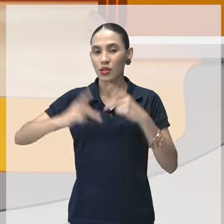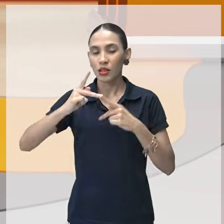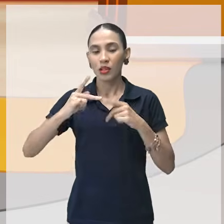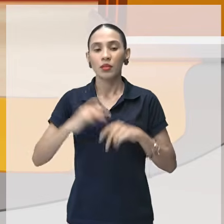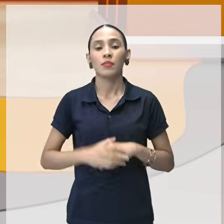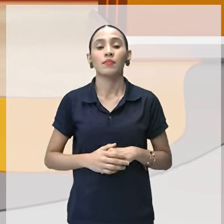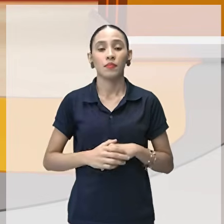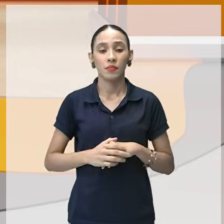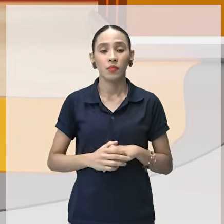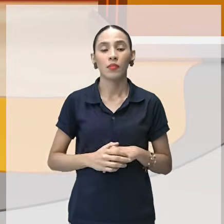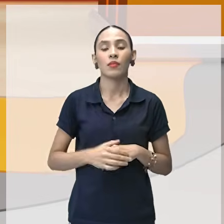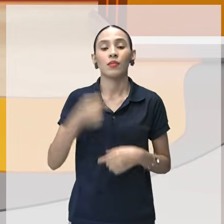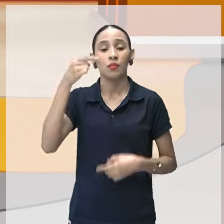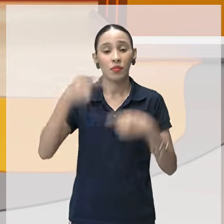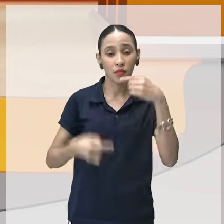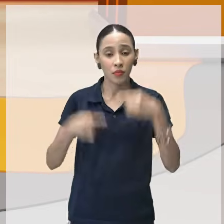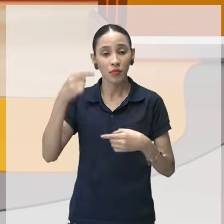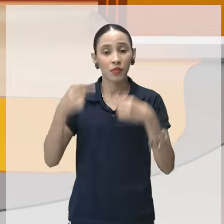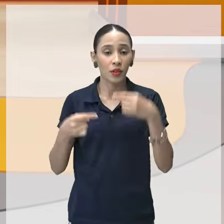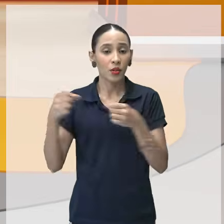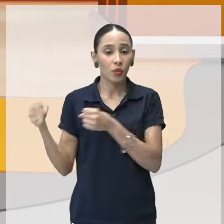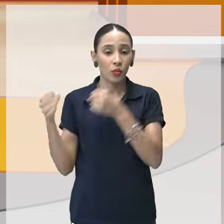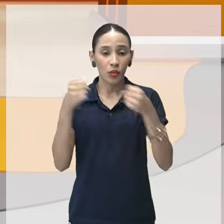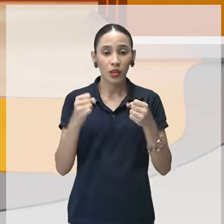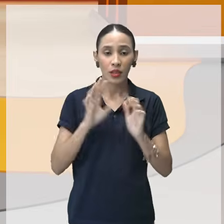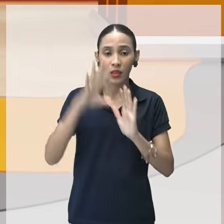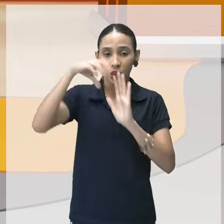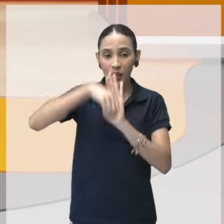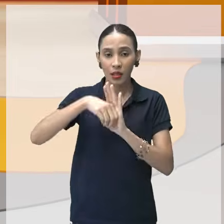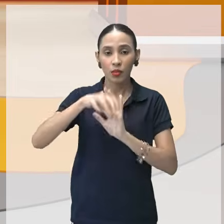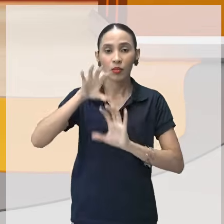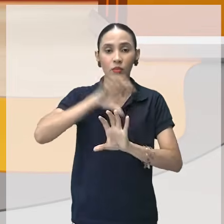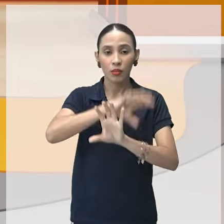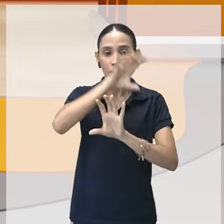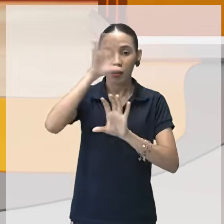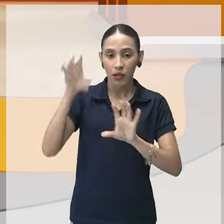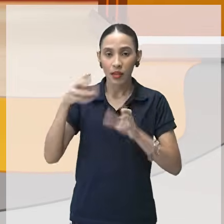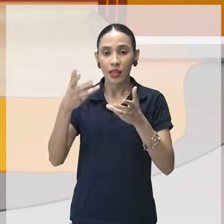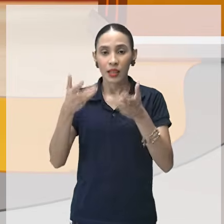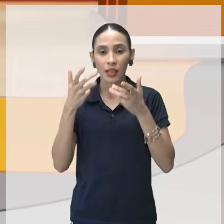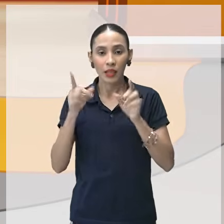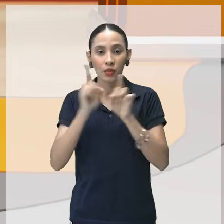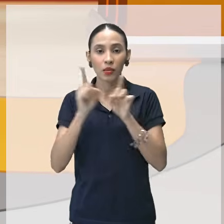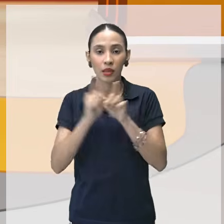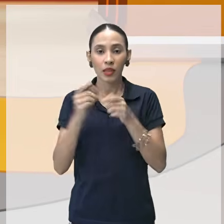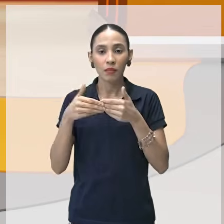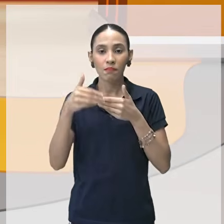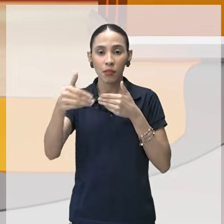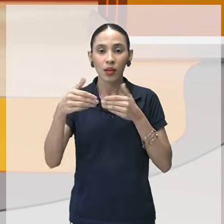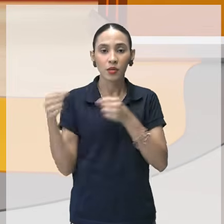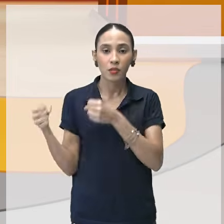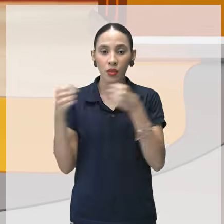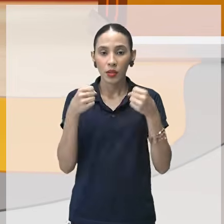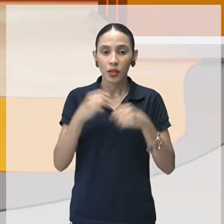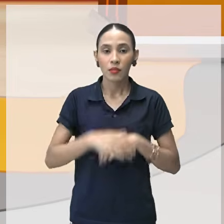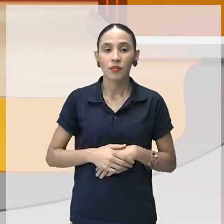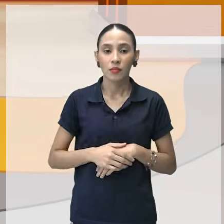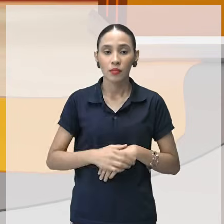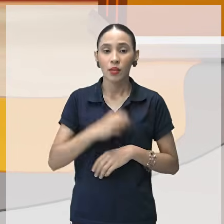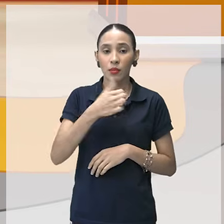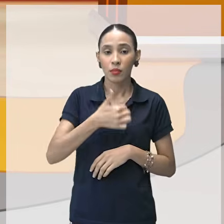um deles estava disputando o poder dentro do território, certo? Querendo angariar mais poder. Então, em